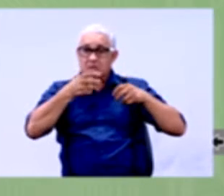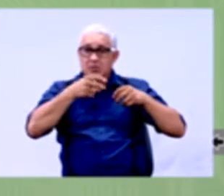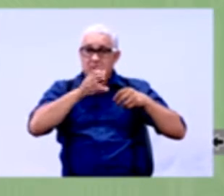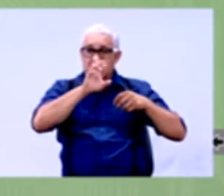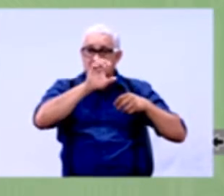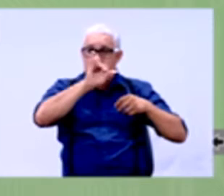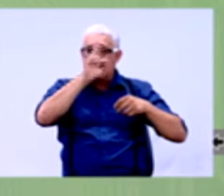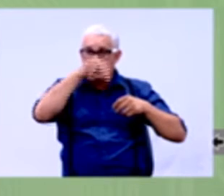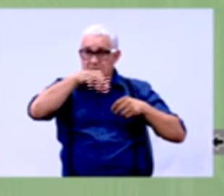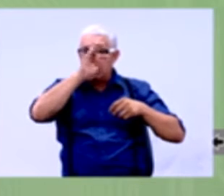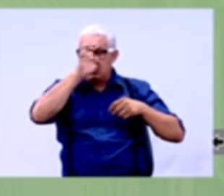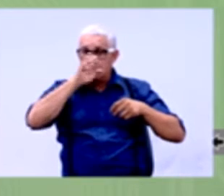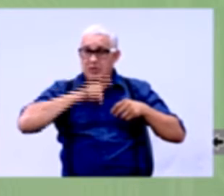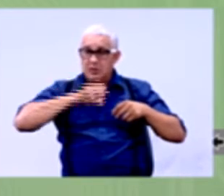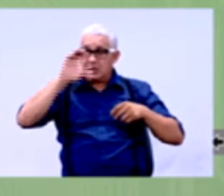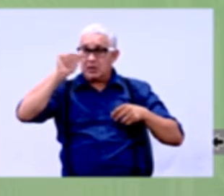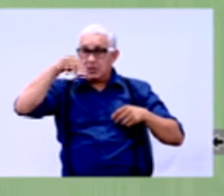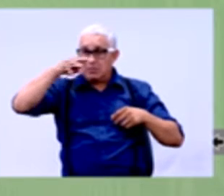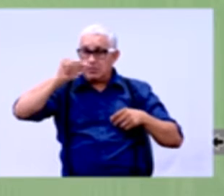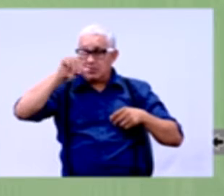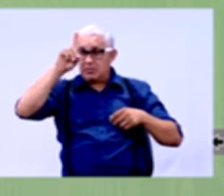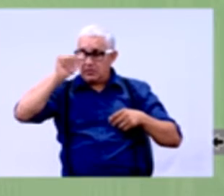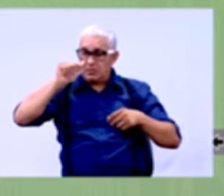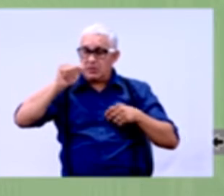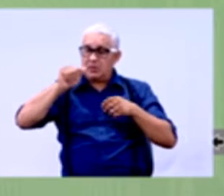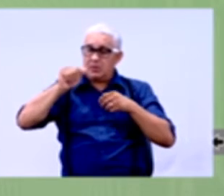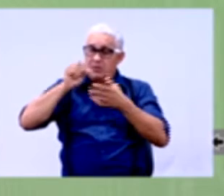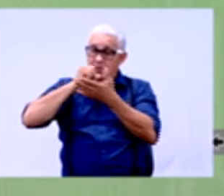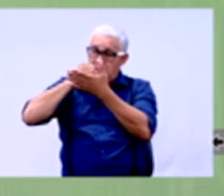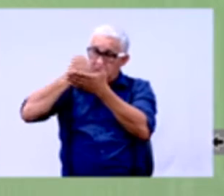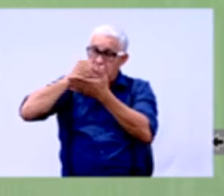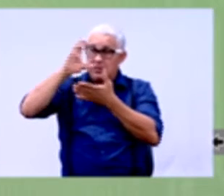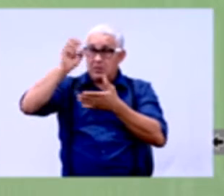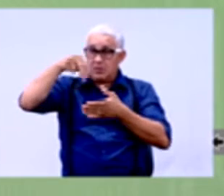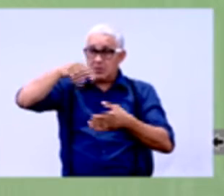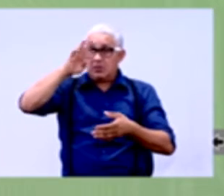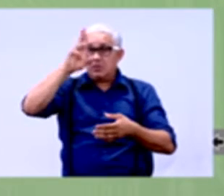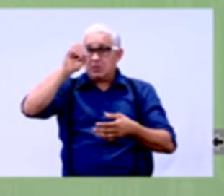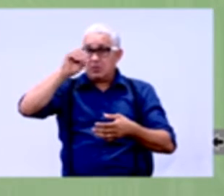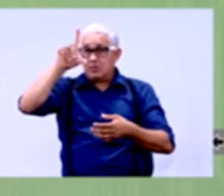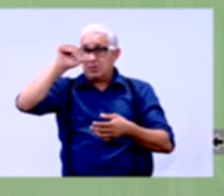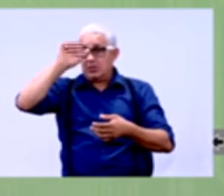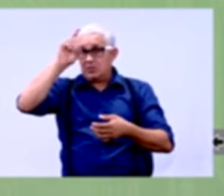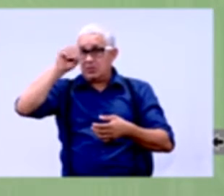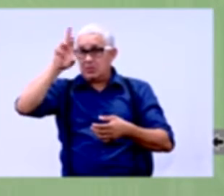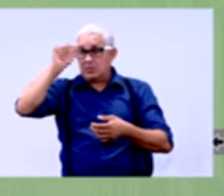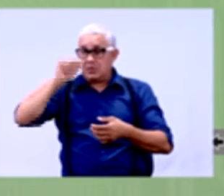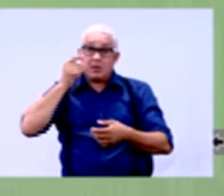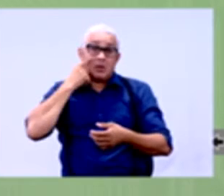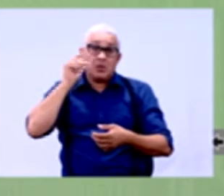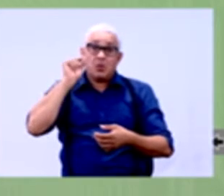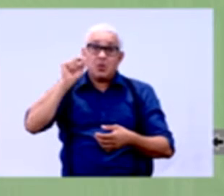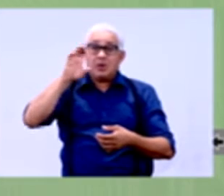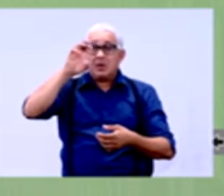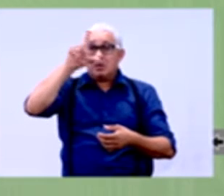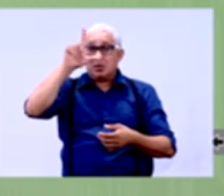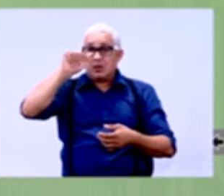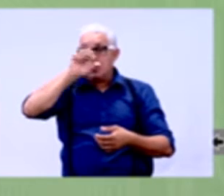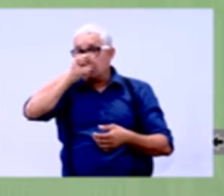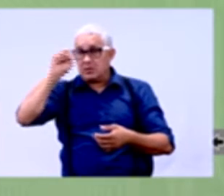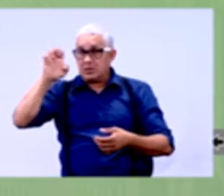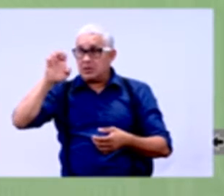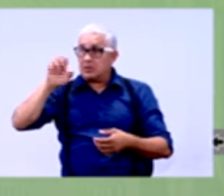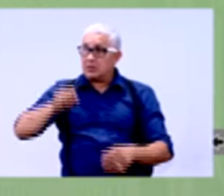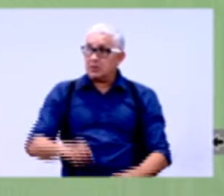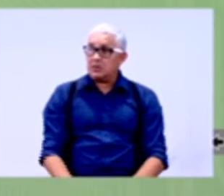implementados aqui na camada controladora. E vejam, aqui é a classe, ó, certo?